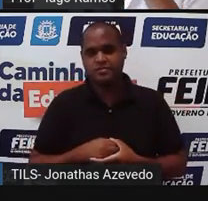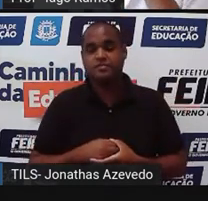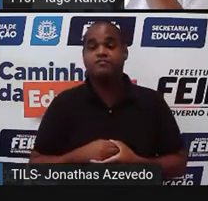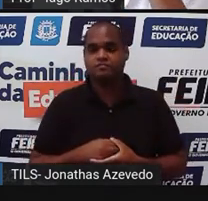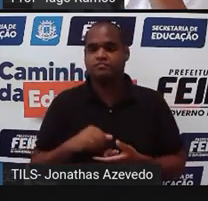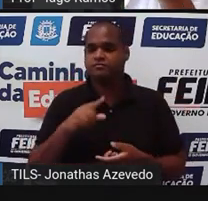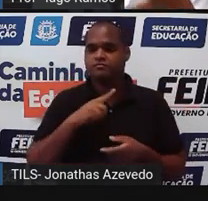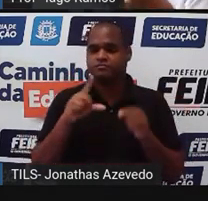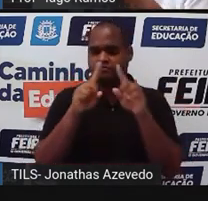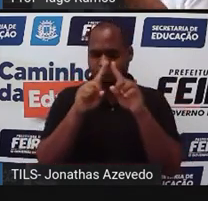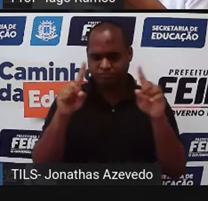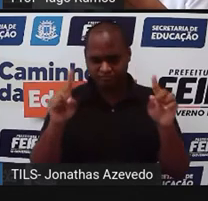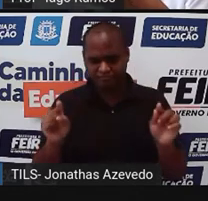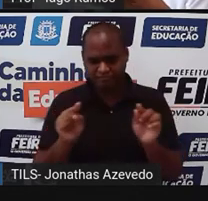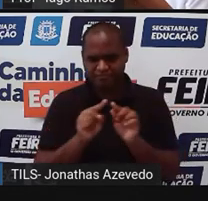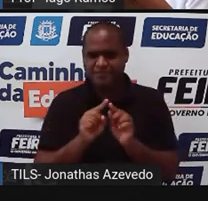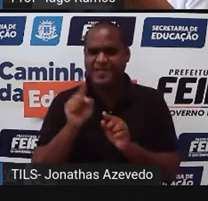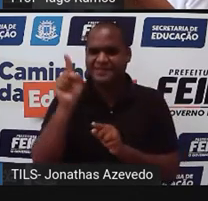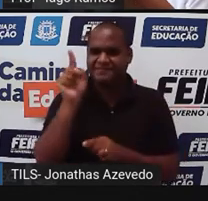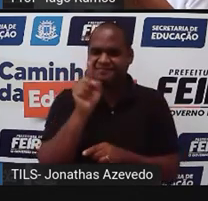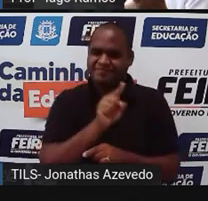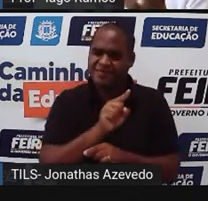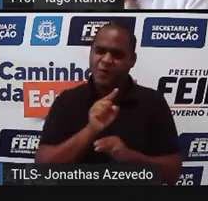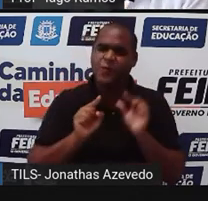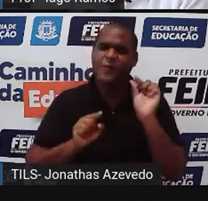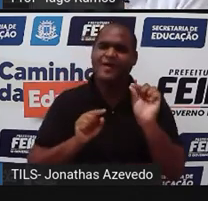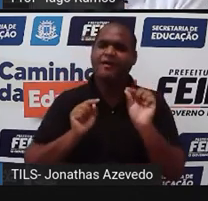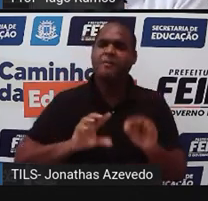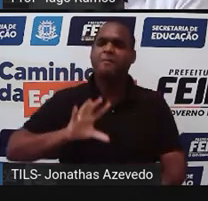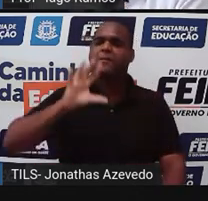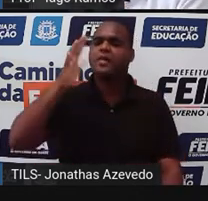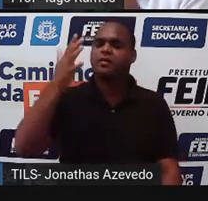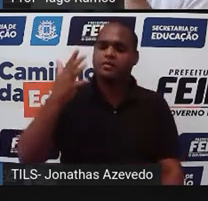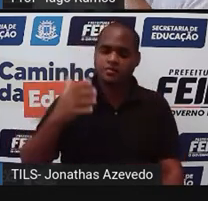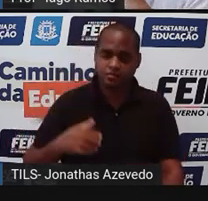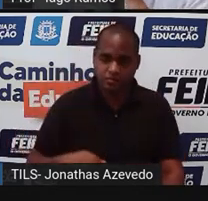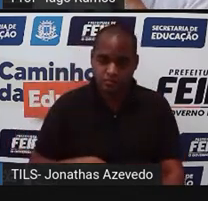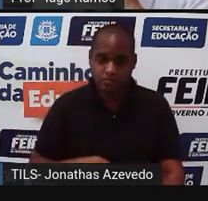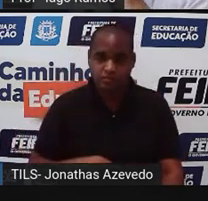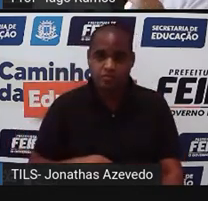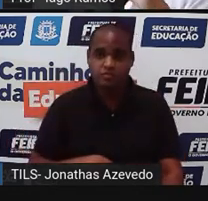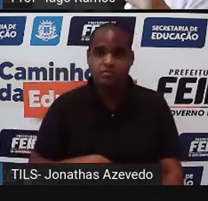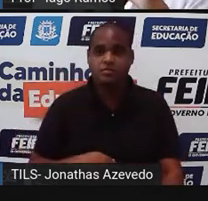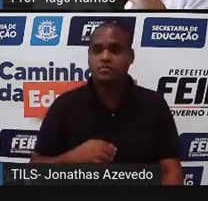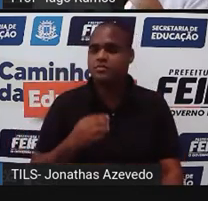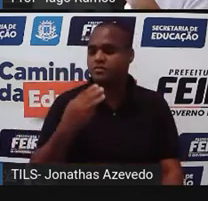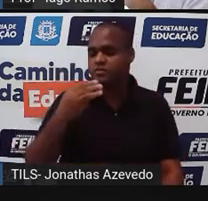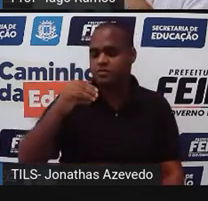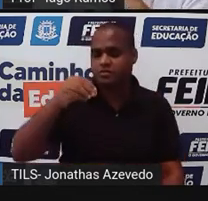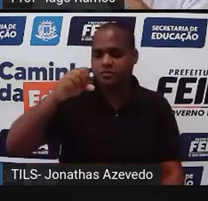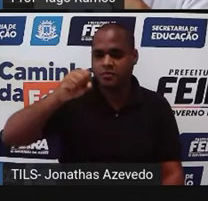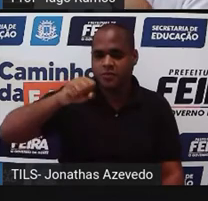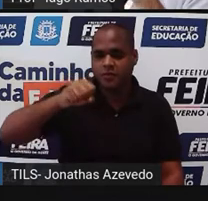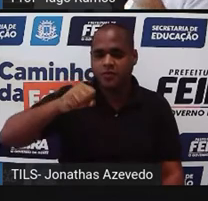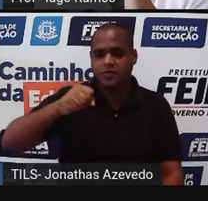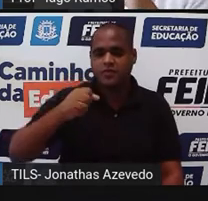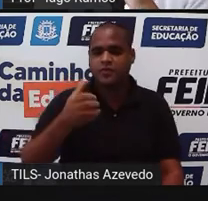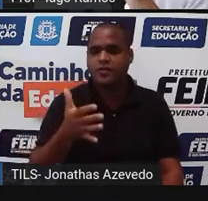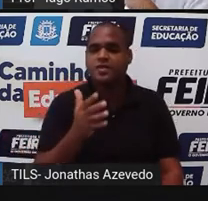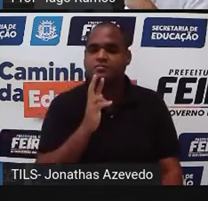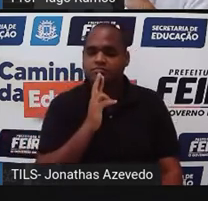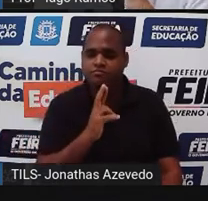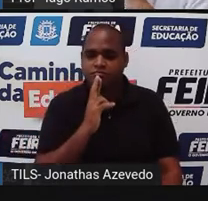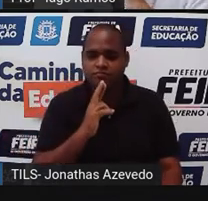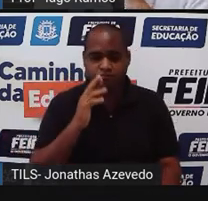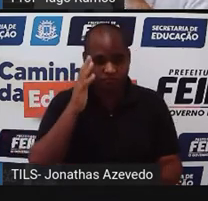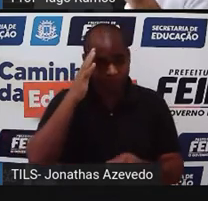diagonal Aconteceu o quê hoje eu vou te dar Olá 30 segundos para